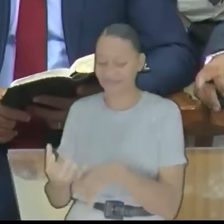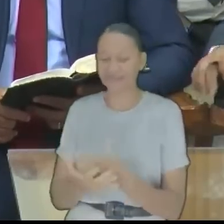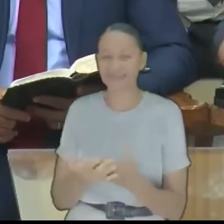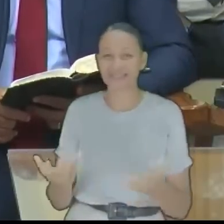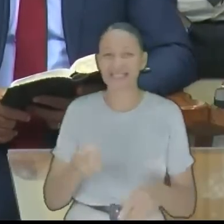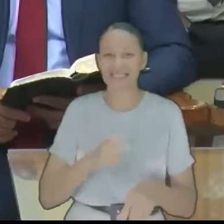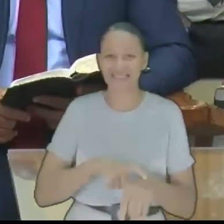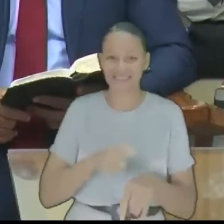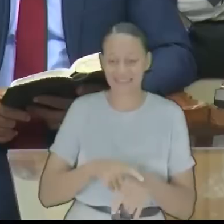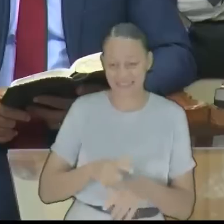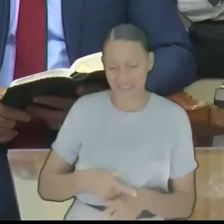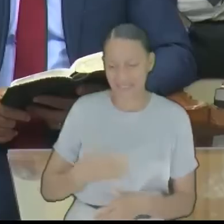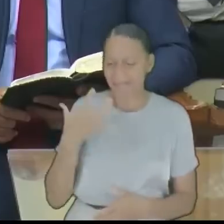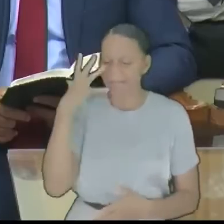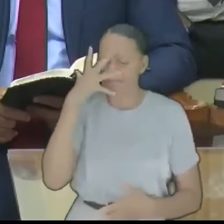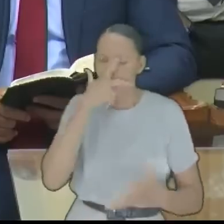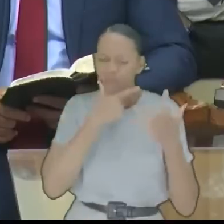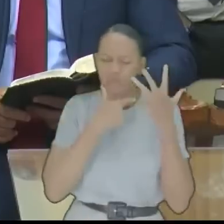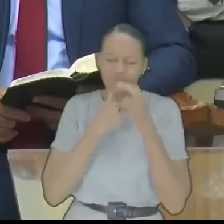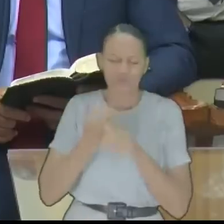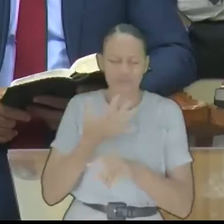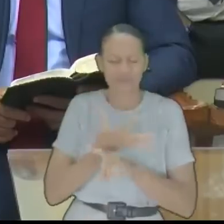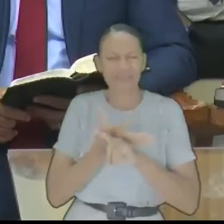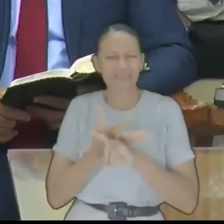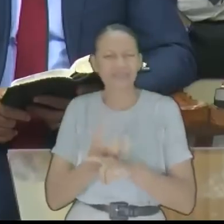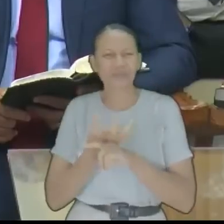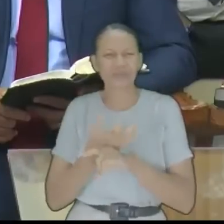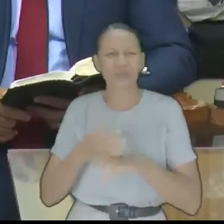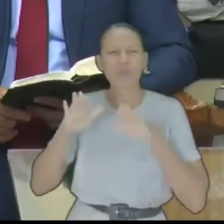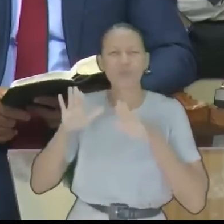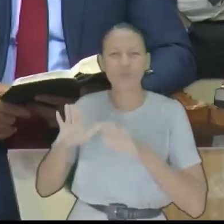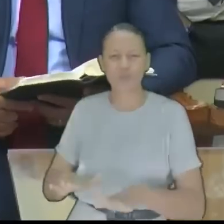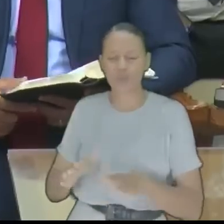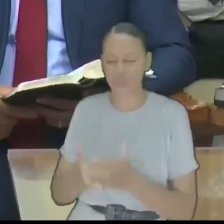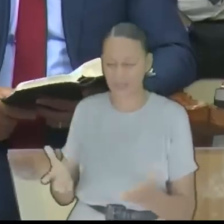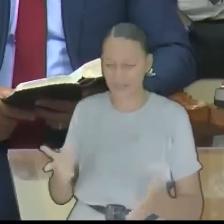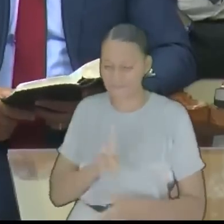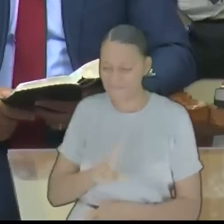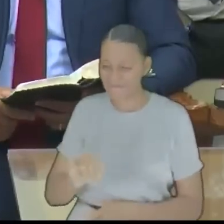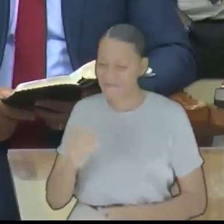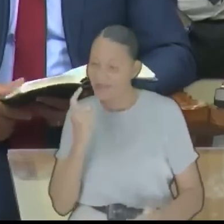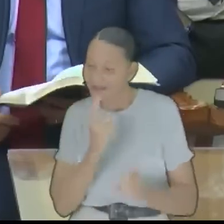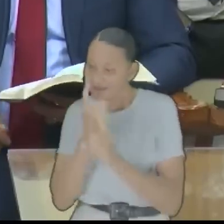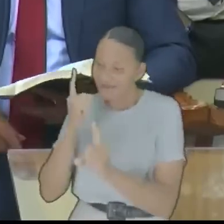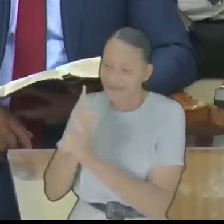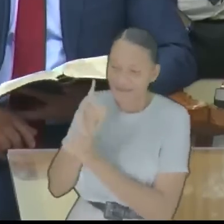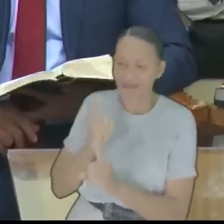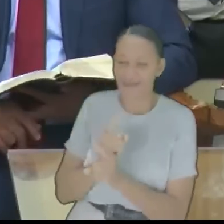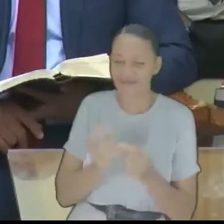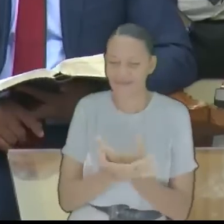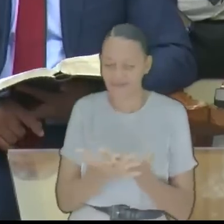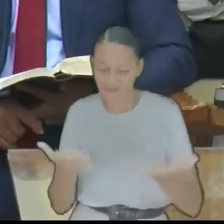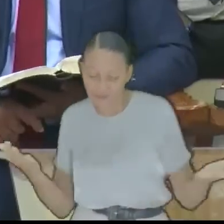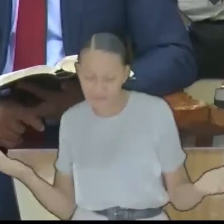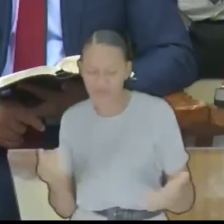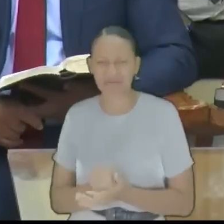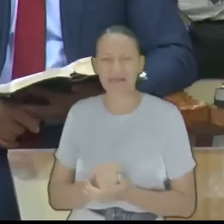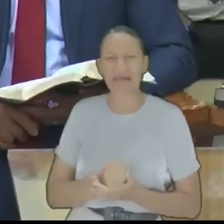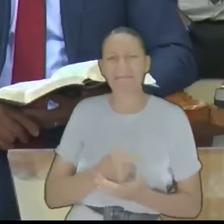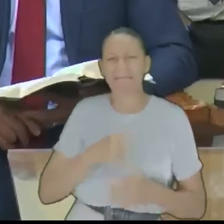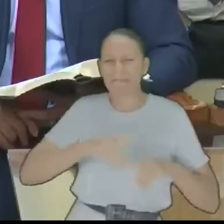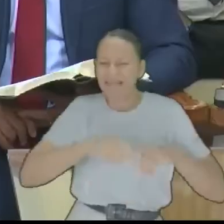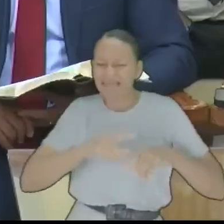tempo mais belo do sertão. Se você passar no sertão hoje, você vai encontrar vegetação feia, você vai